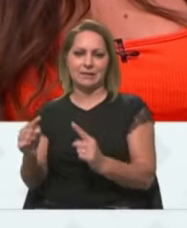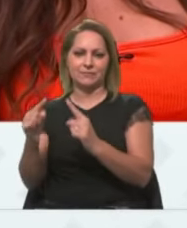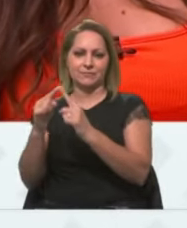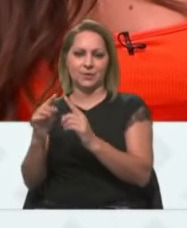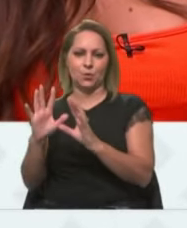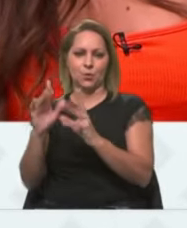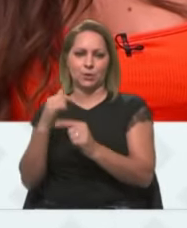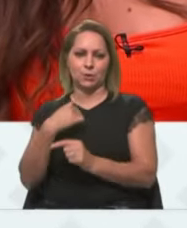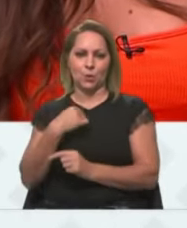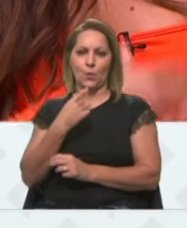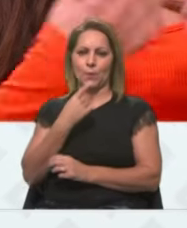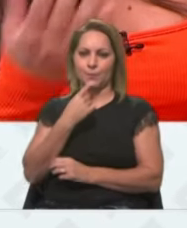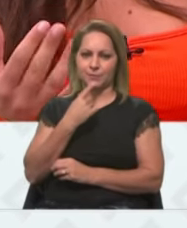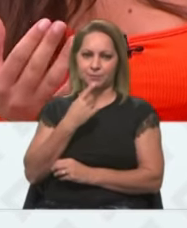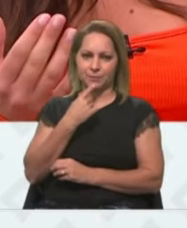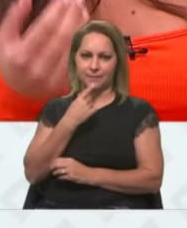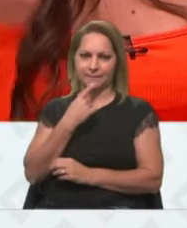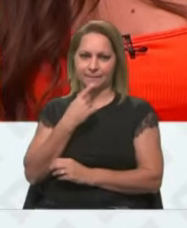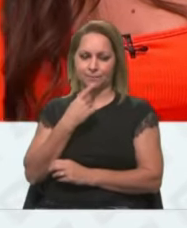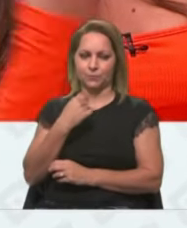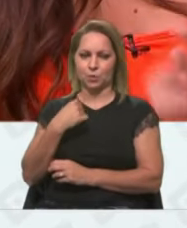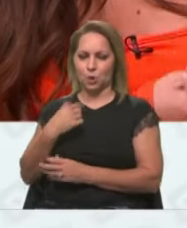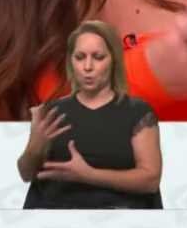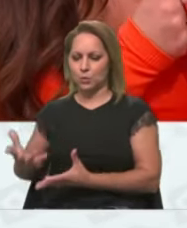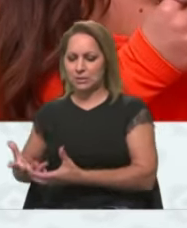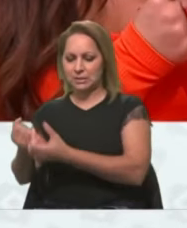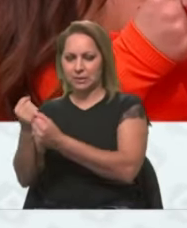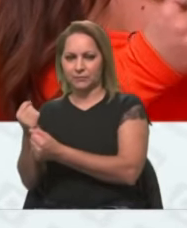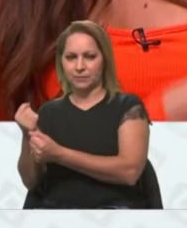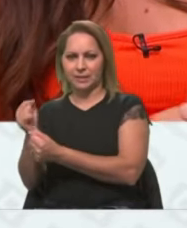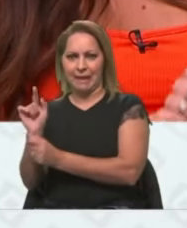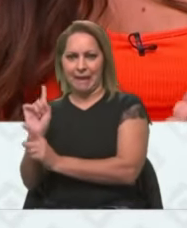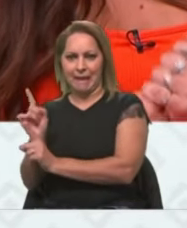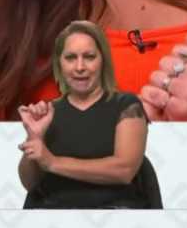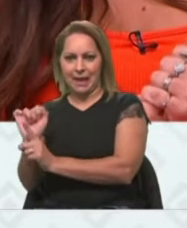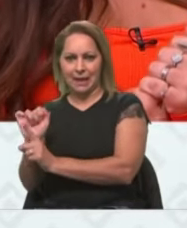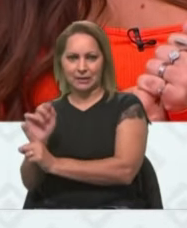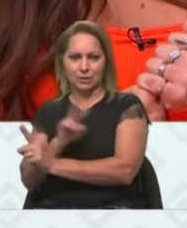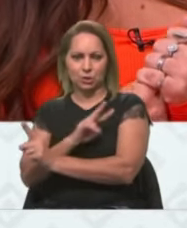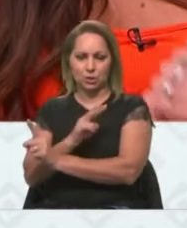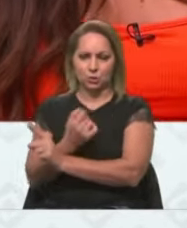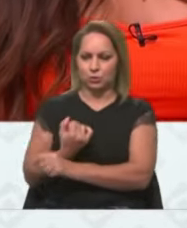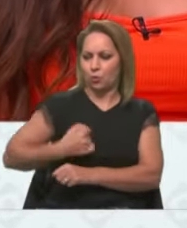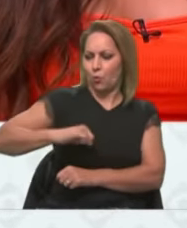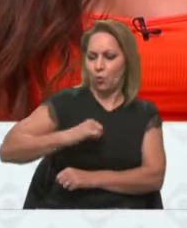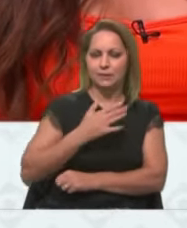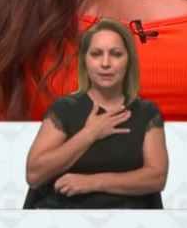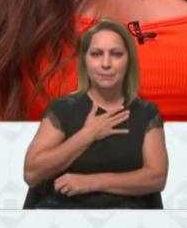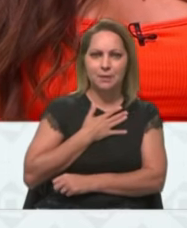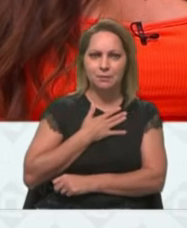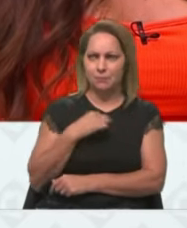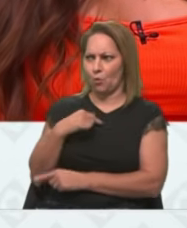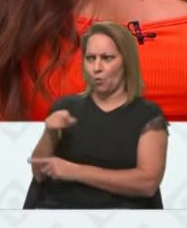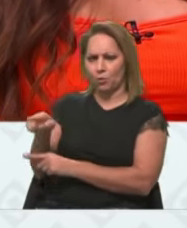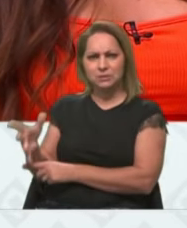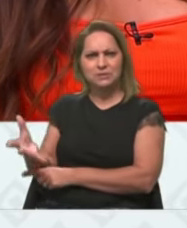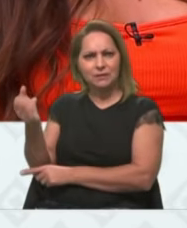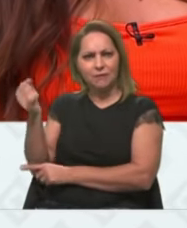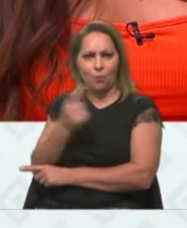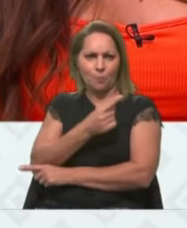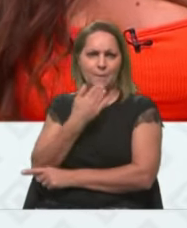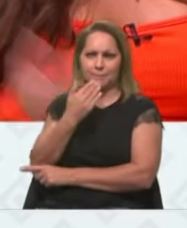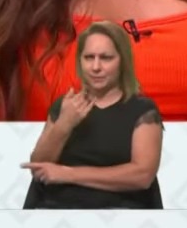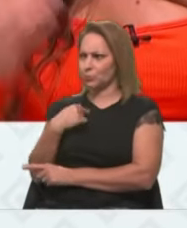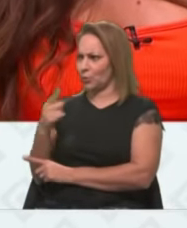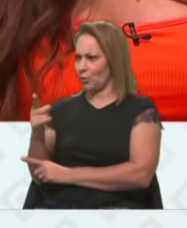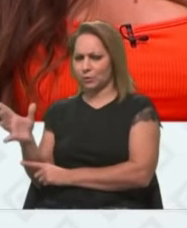percebi que salva Marilyn e elas duas automaticamente viram umas costas, eu aí foi o que me doeu